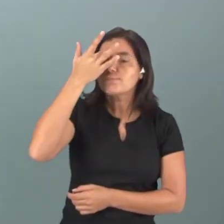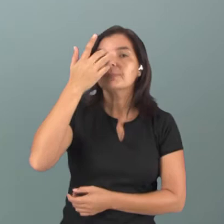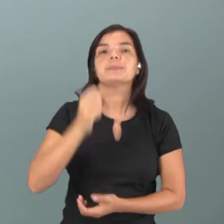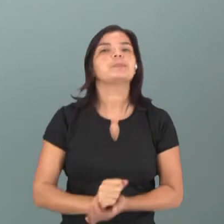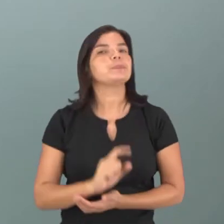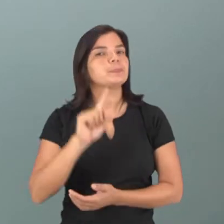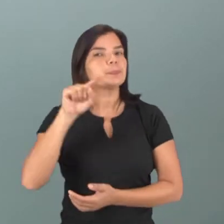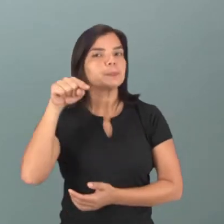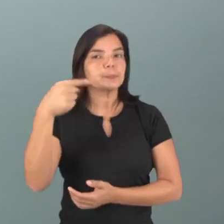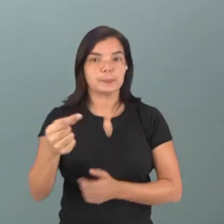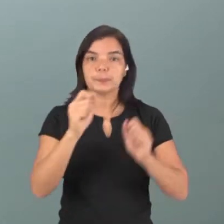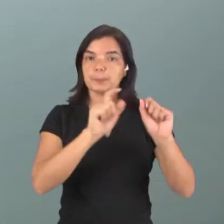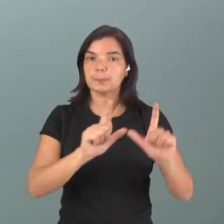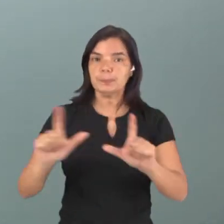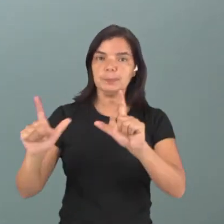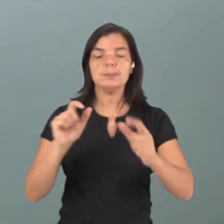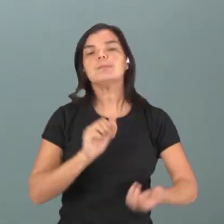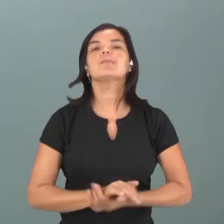Olha a próxima tela.